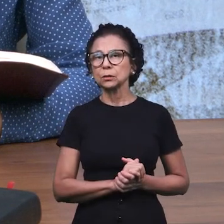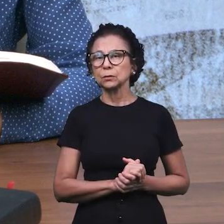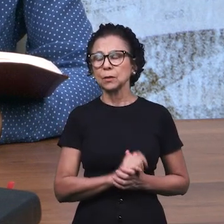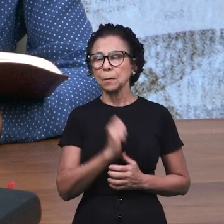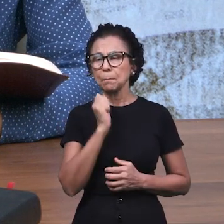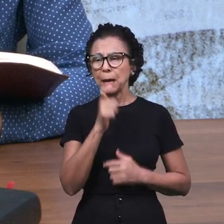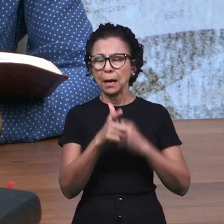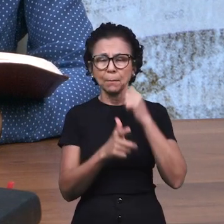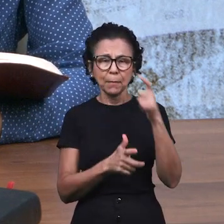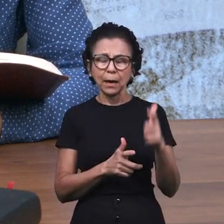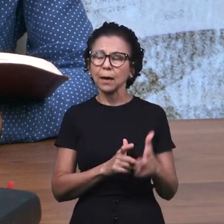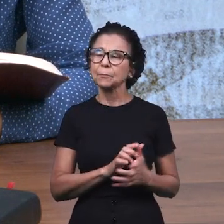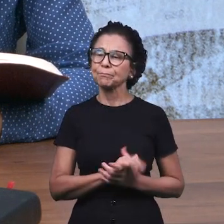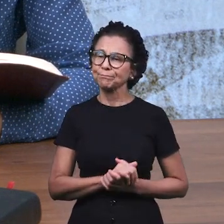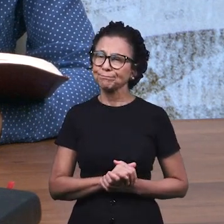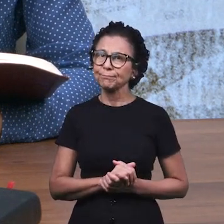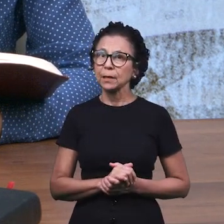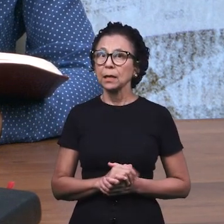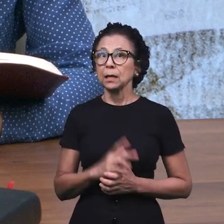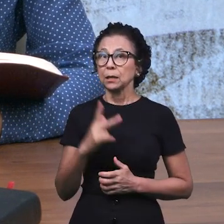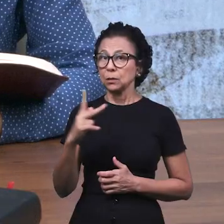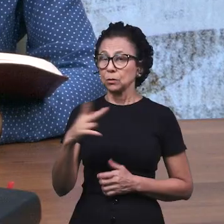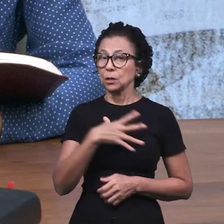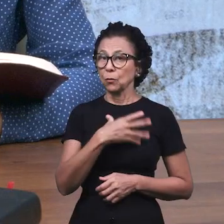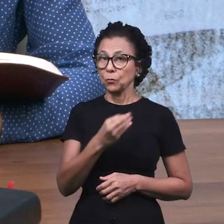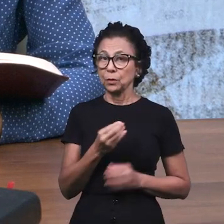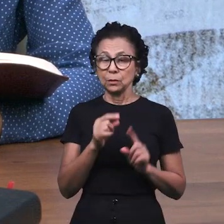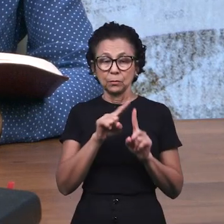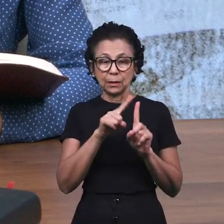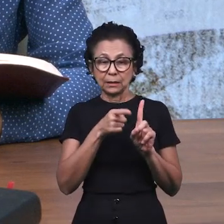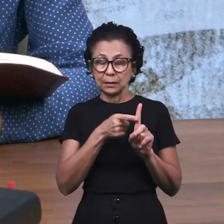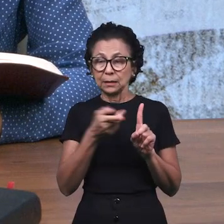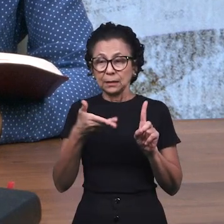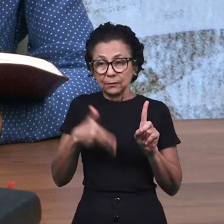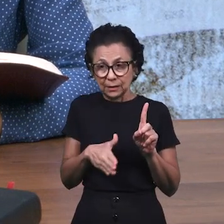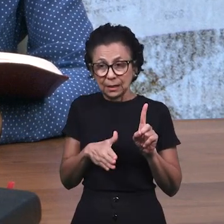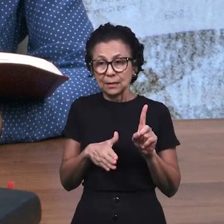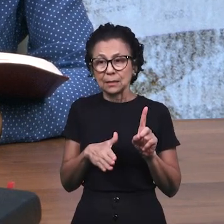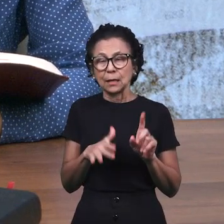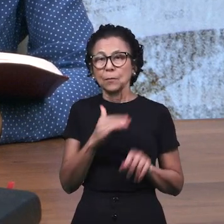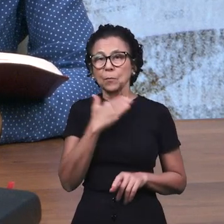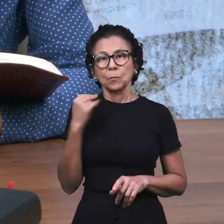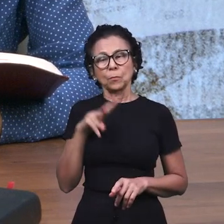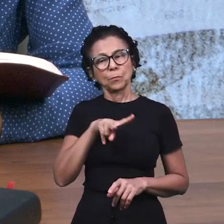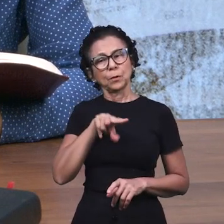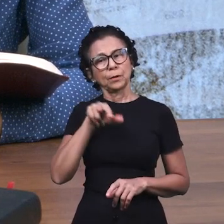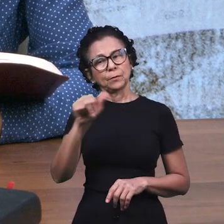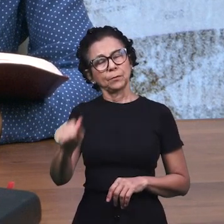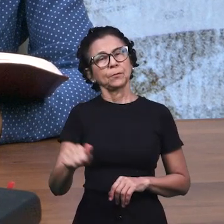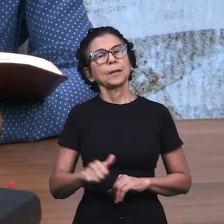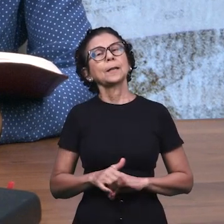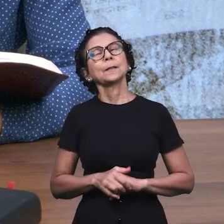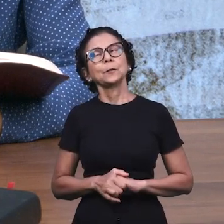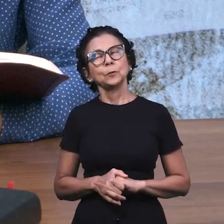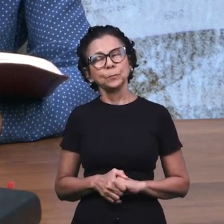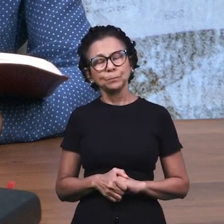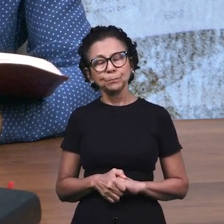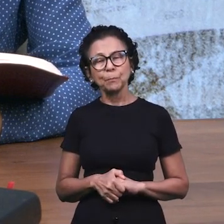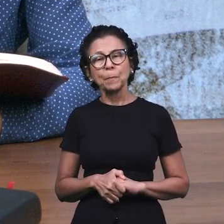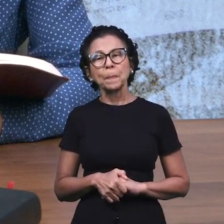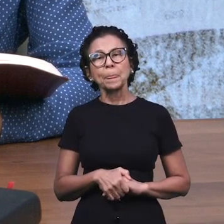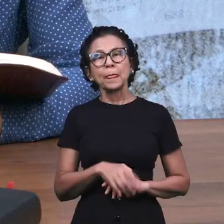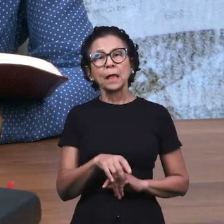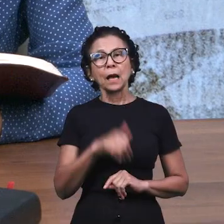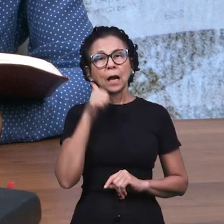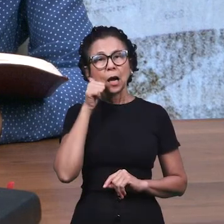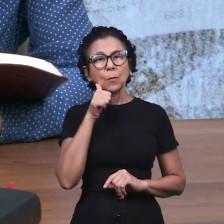morrerá. Então Natã foi para a sua casa, e o Senhor feriu a criança que a mulher de